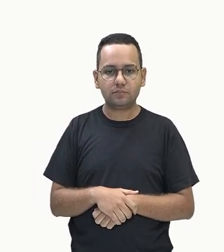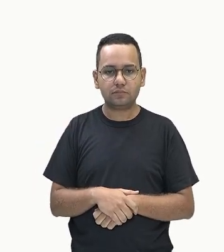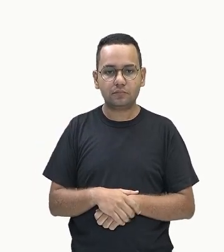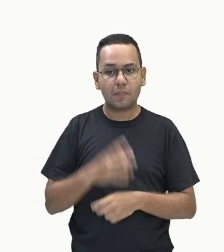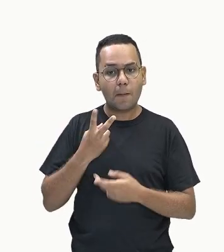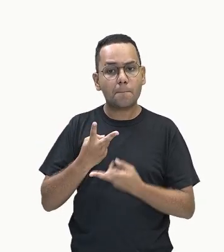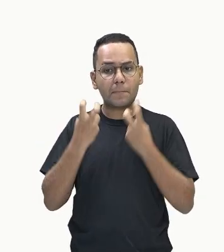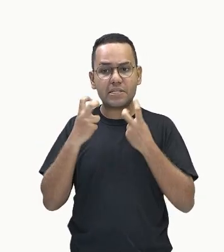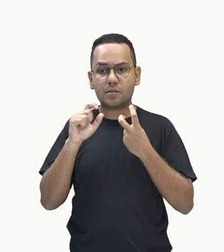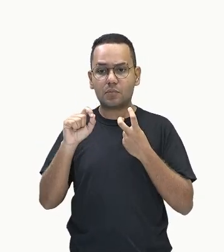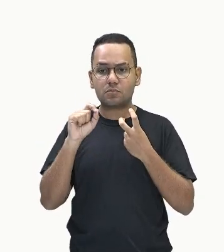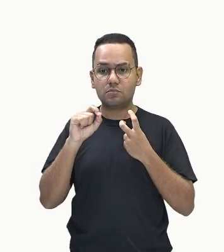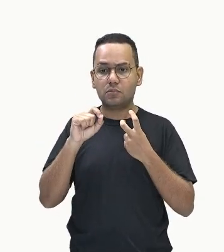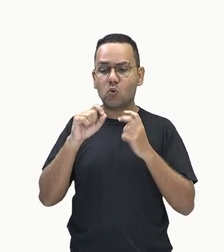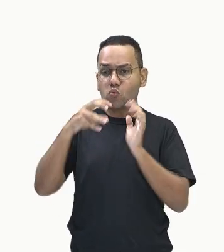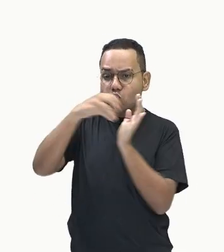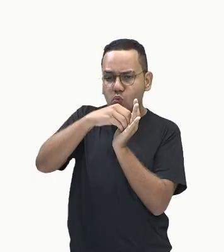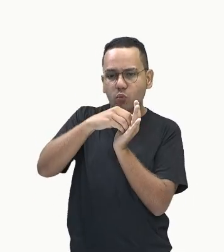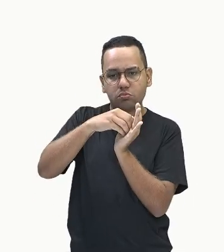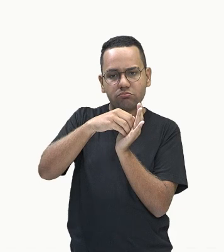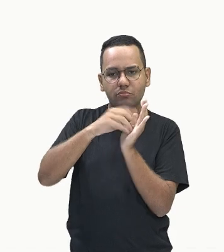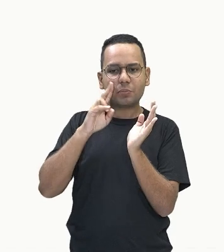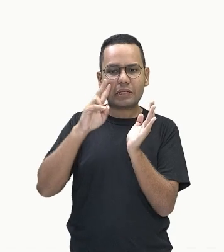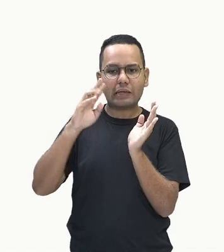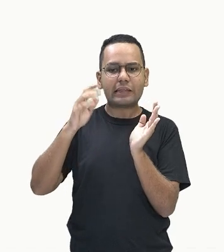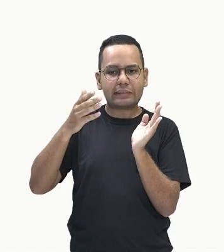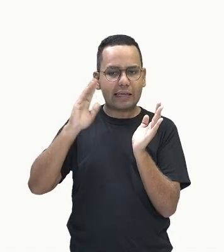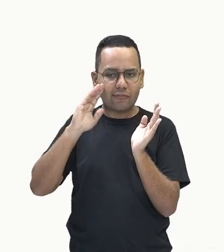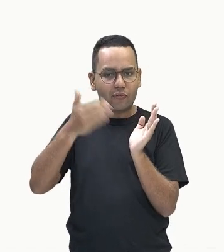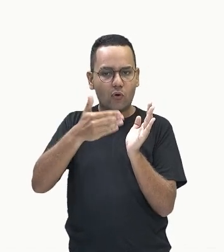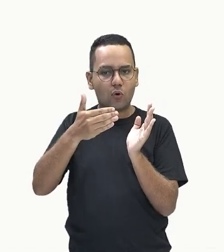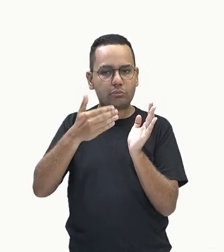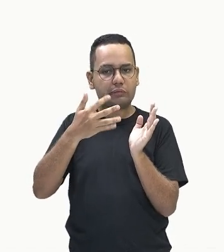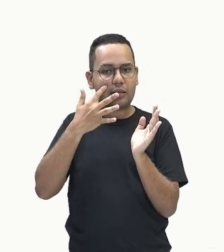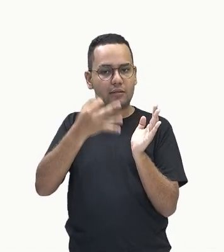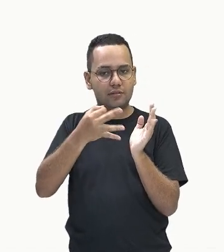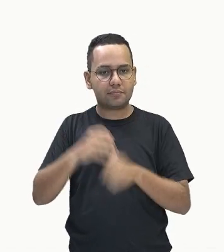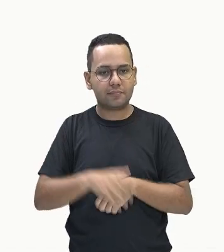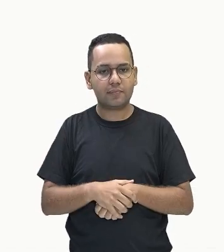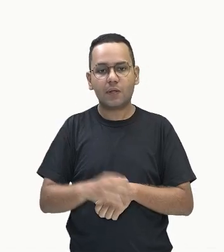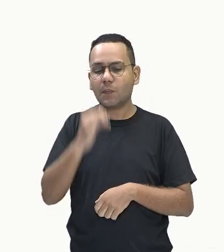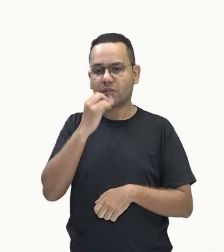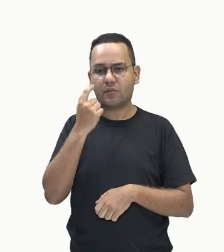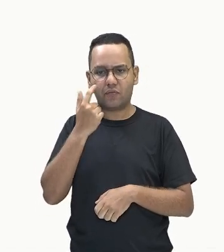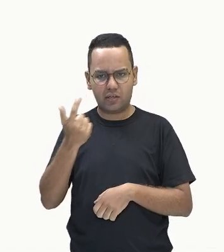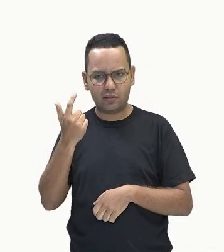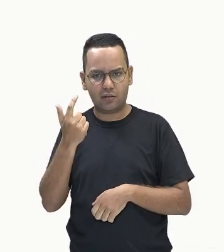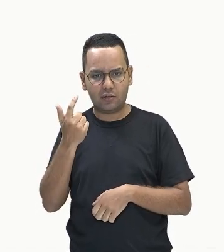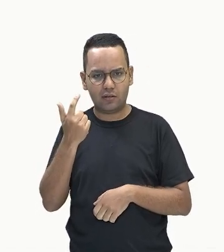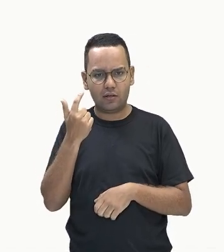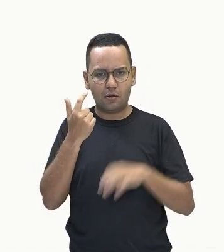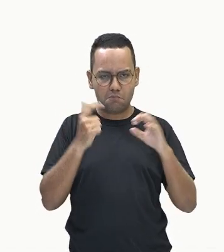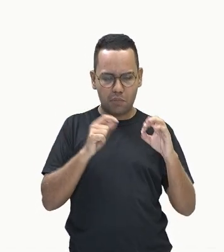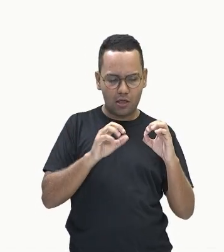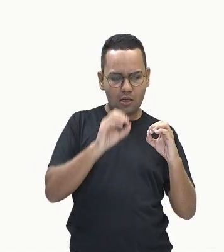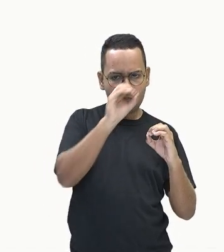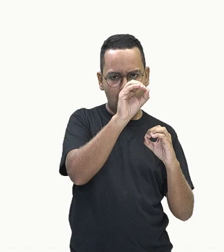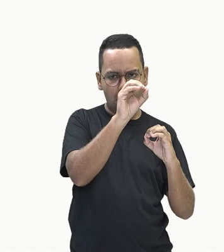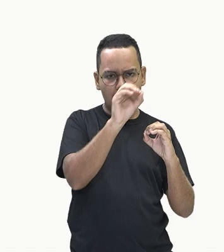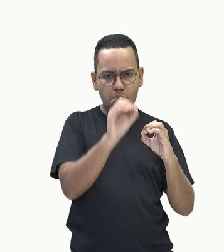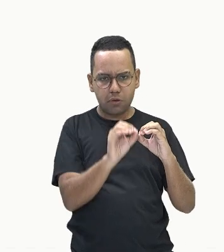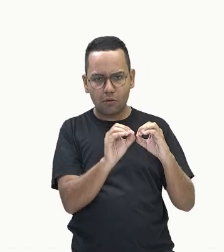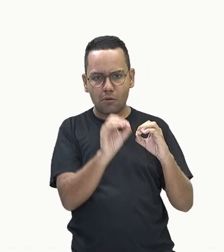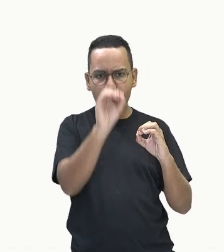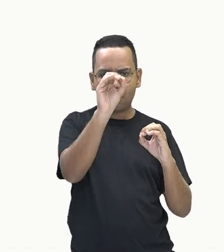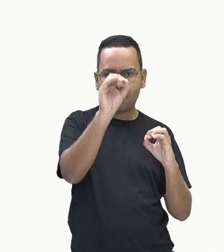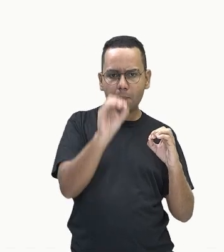do núcleo das células. Tem núcleo para baixo, tem núcleo para cima, aqui outra célula com núcleo lá em cima, aqui outra embaixo, e assim